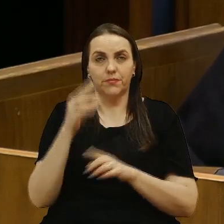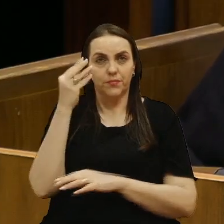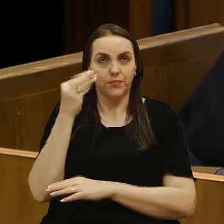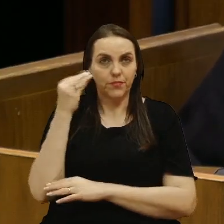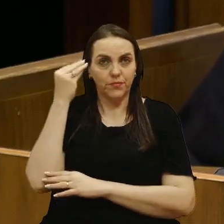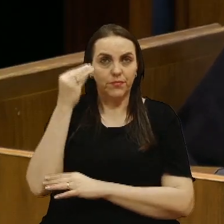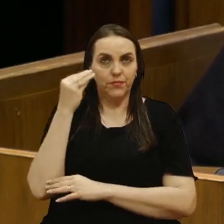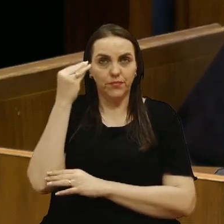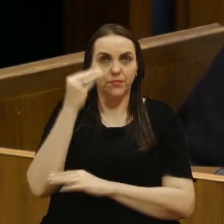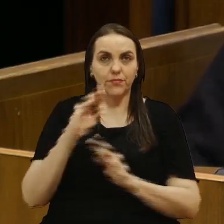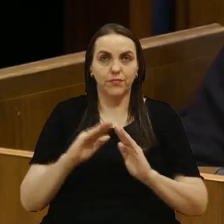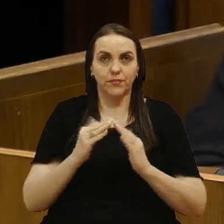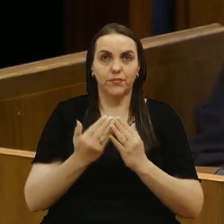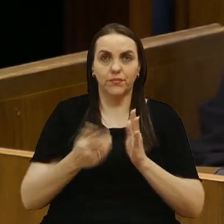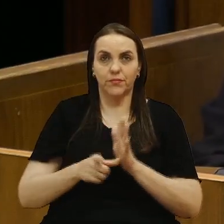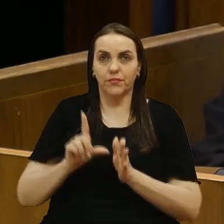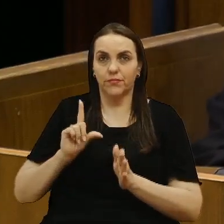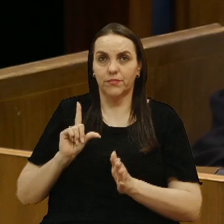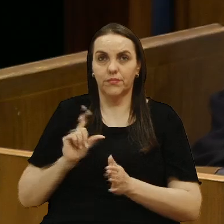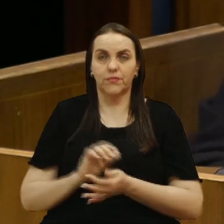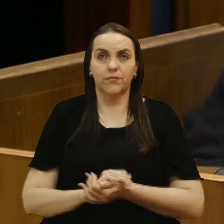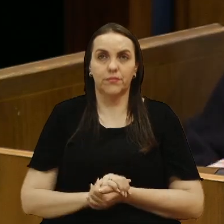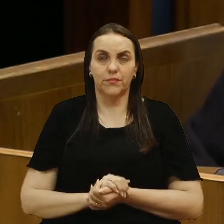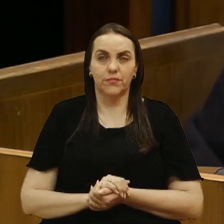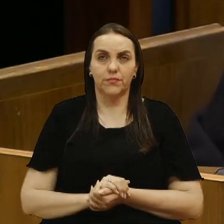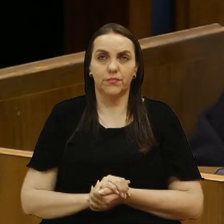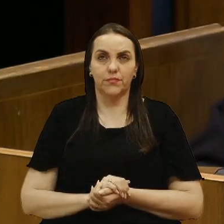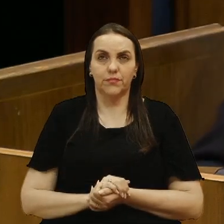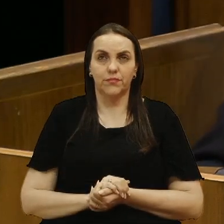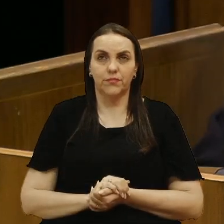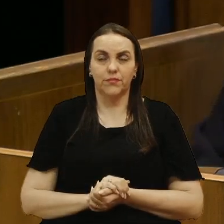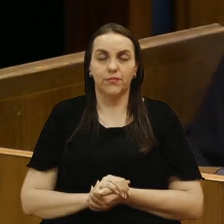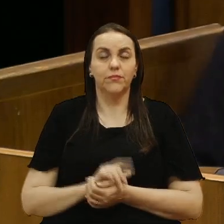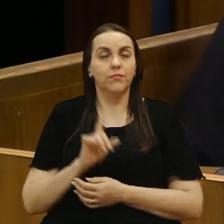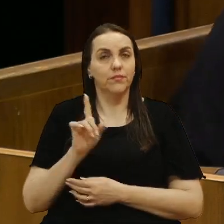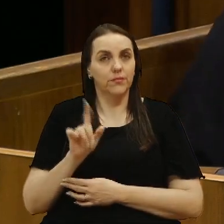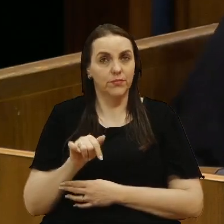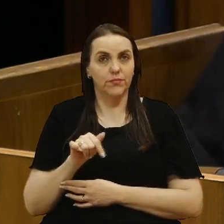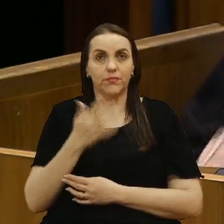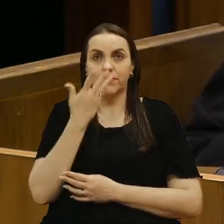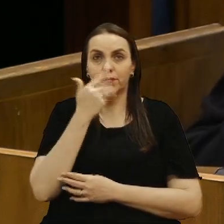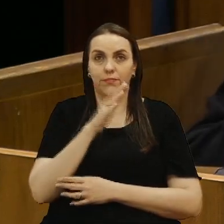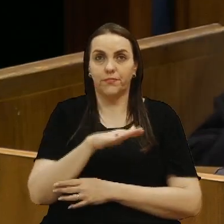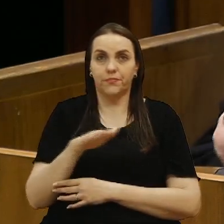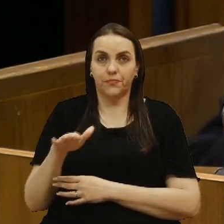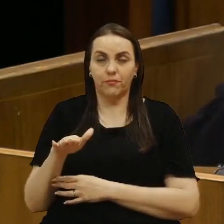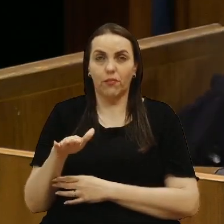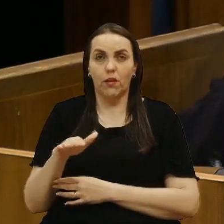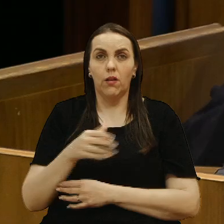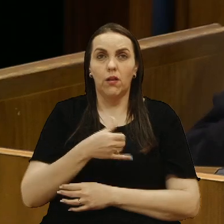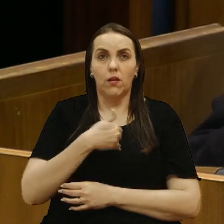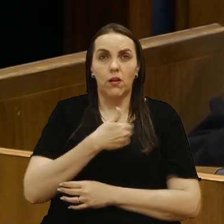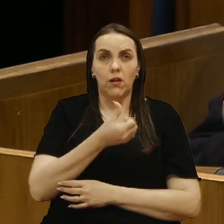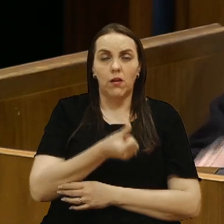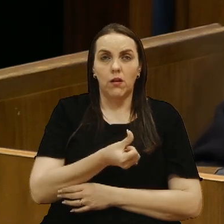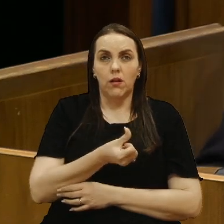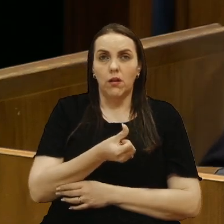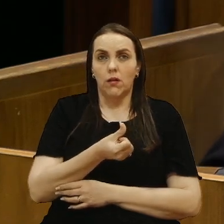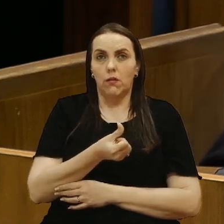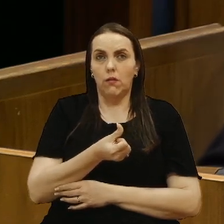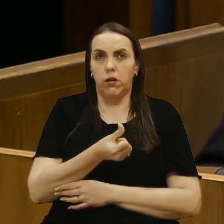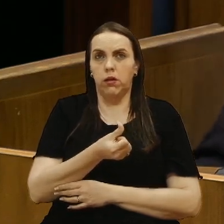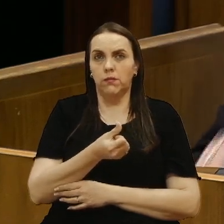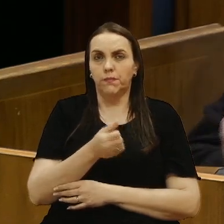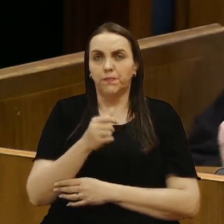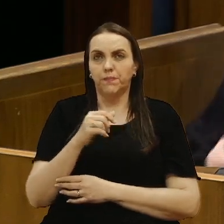experiência escolar anterior. Eu peço uma parte também. Estamos tratando de crianças de 6 anos, em